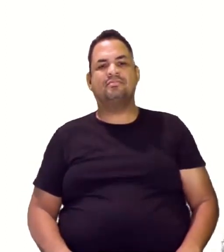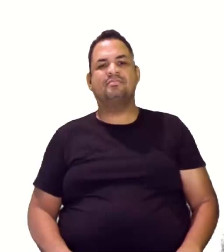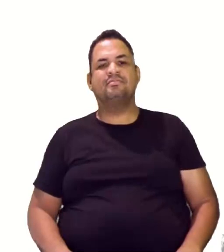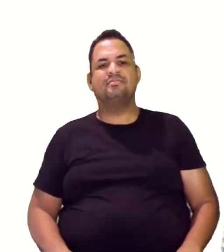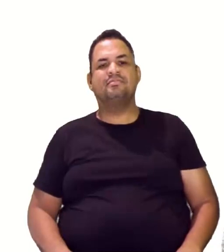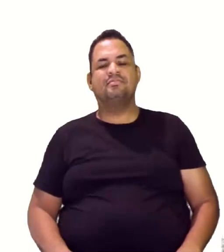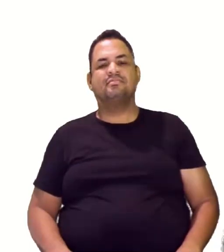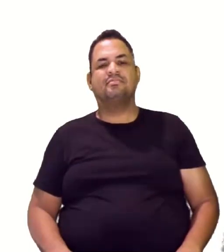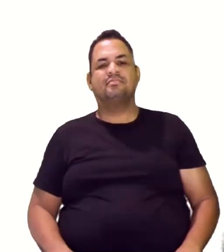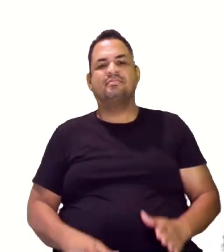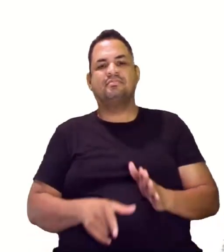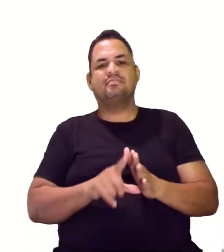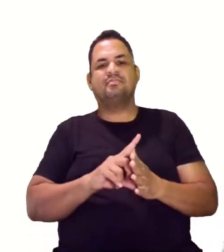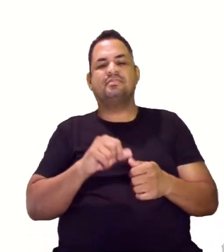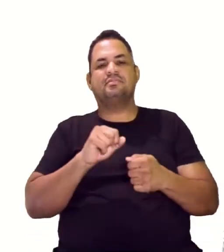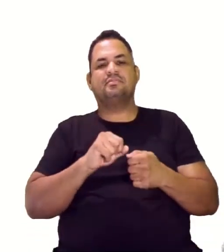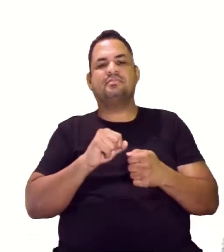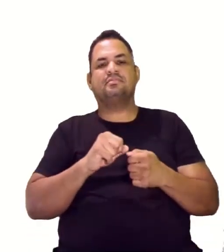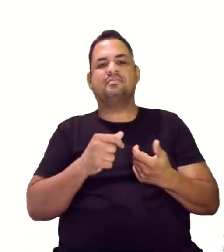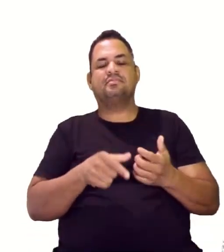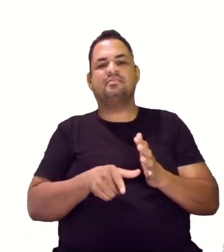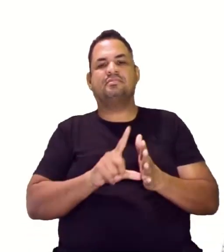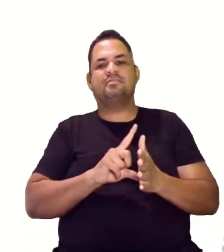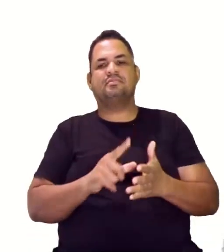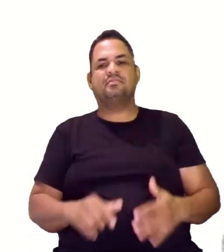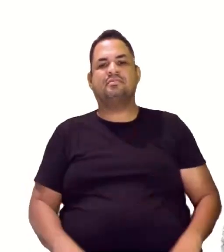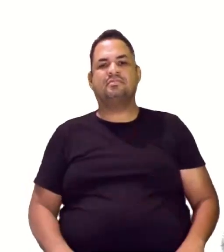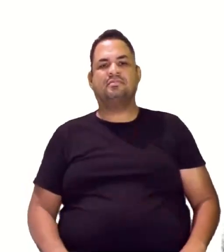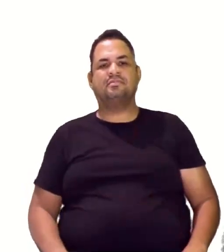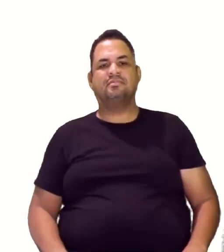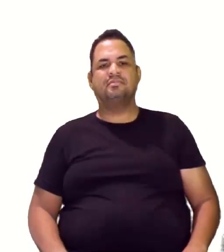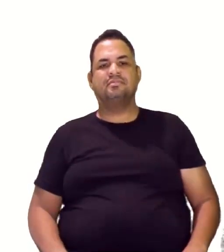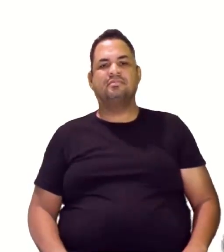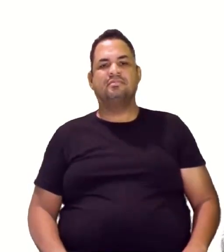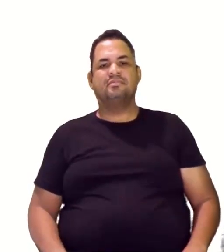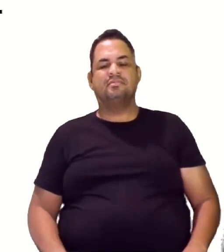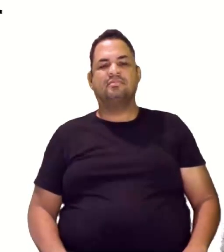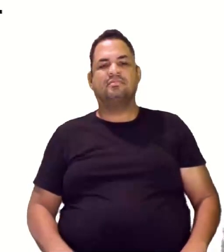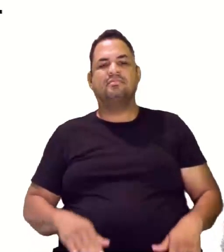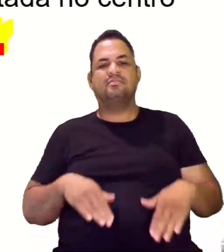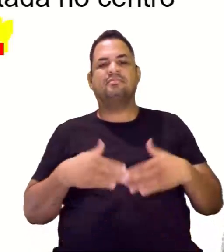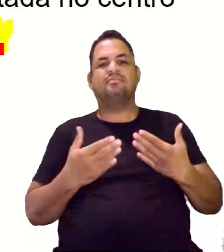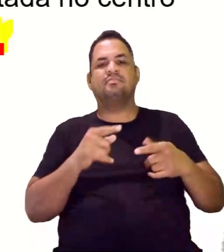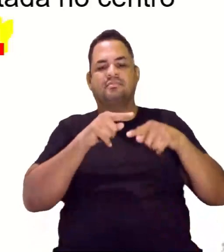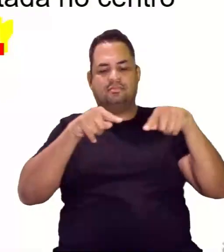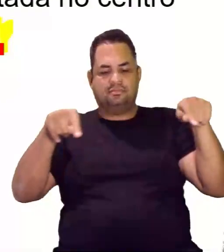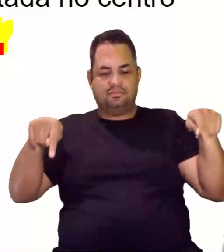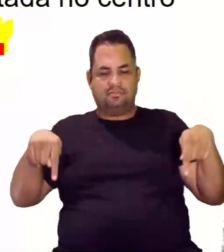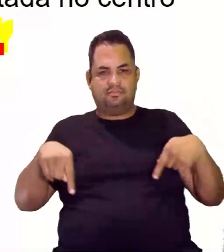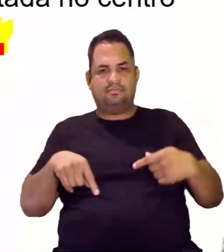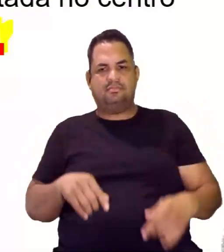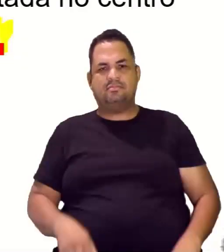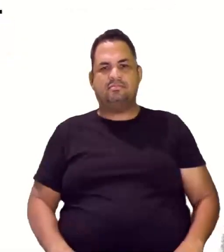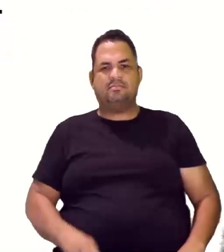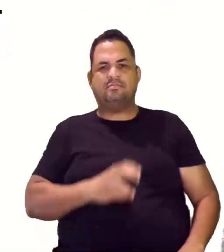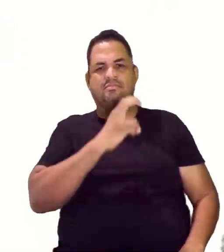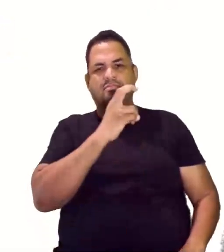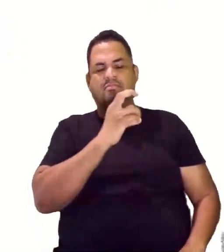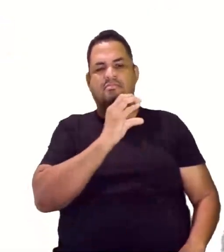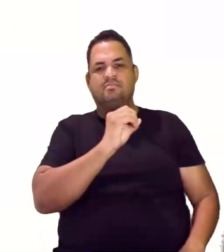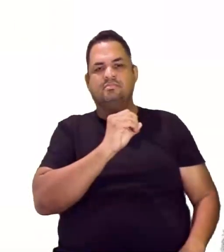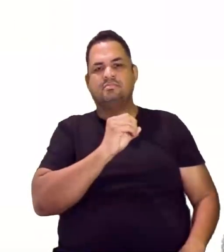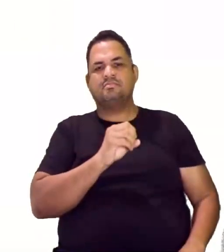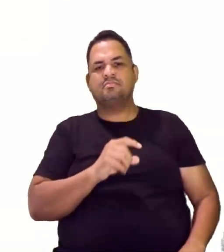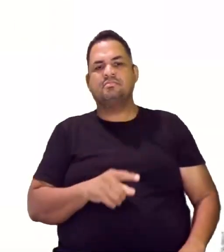aqui, né? Vamos fazer o antes aqui já? Antes. Vamos dar uma começada aqui. O antes, qual é a área do nosso terreno inicial? 50 por 240.